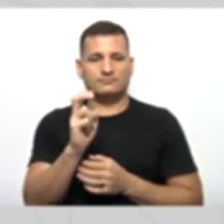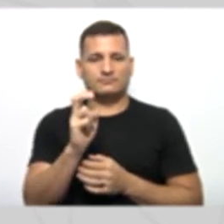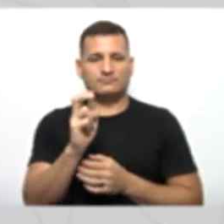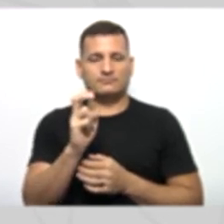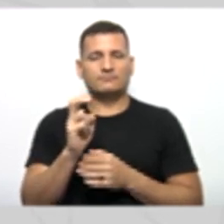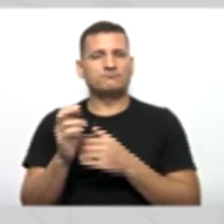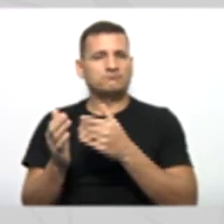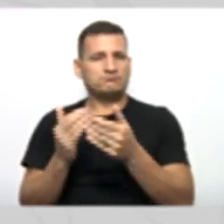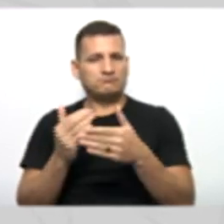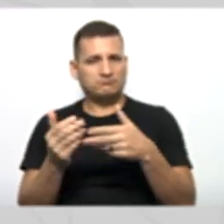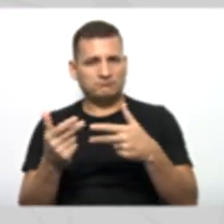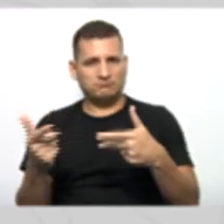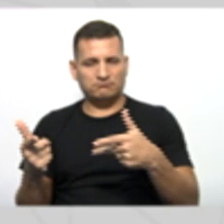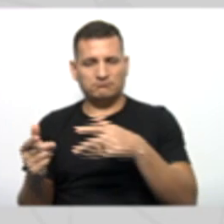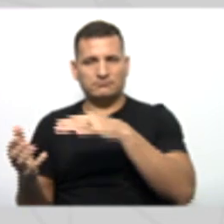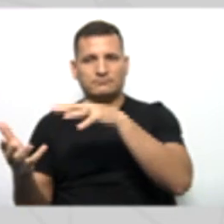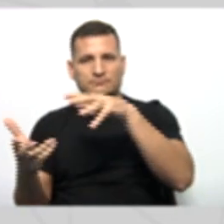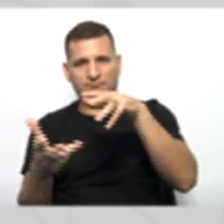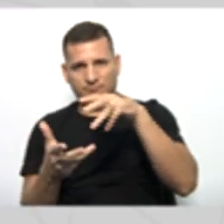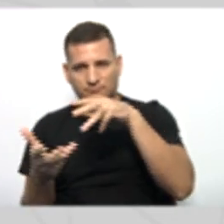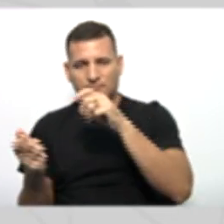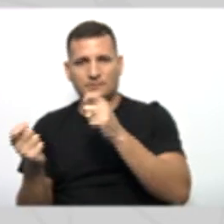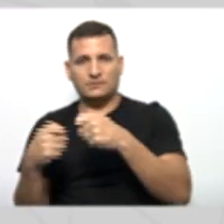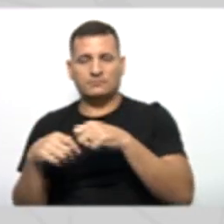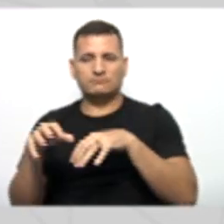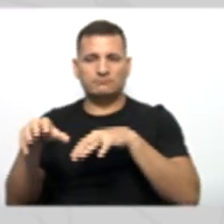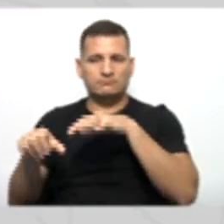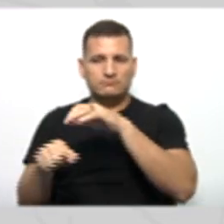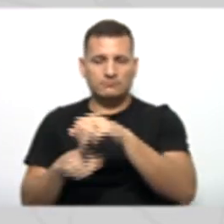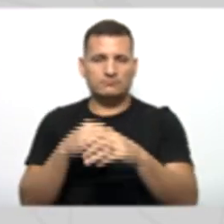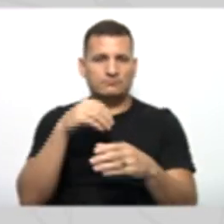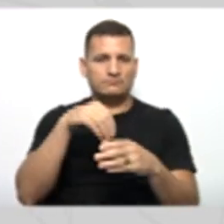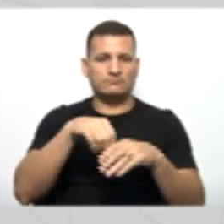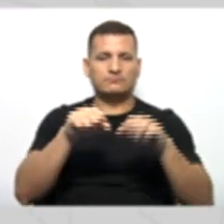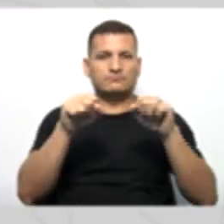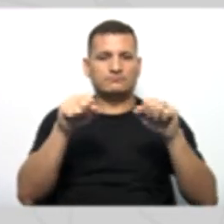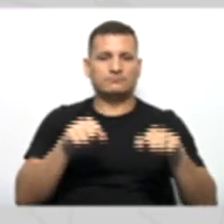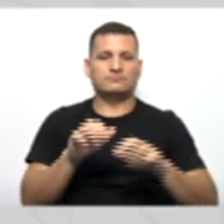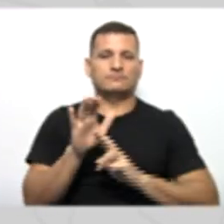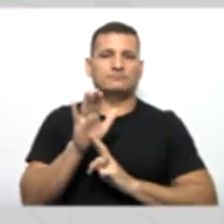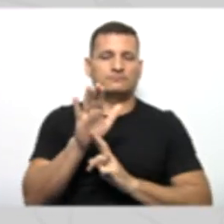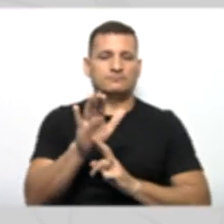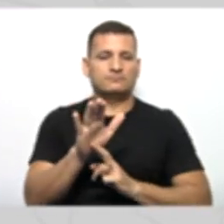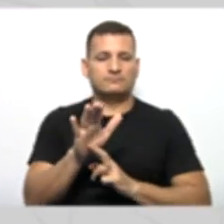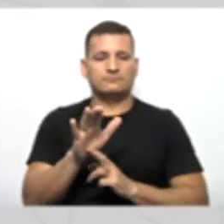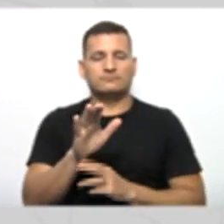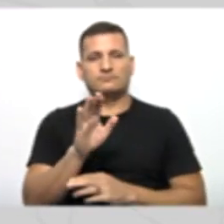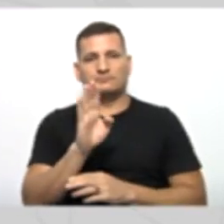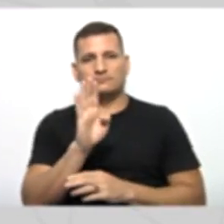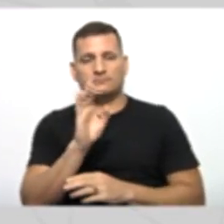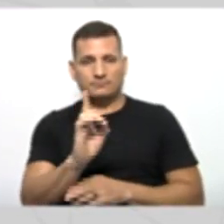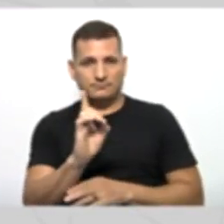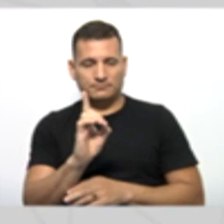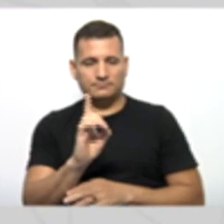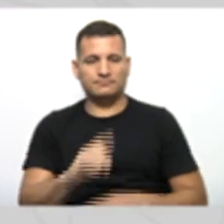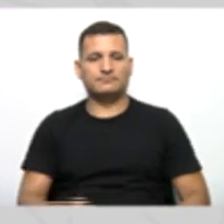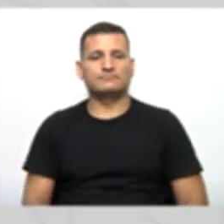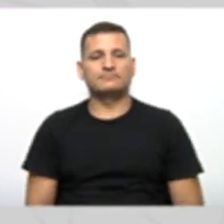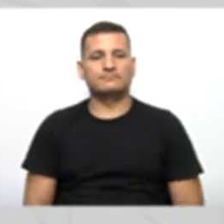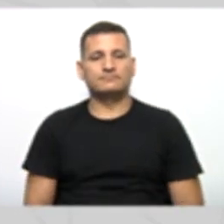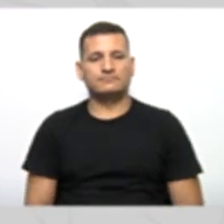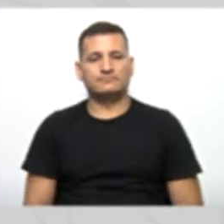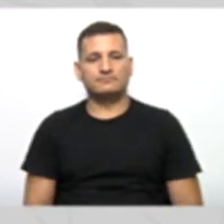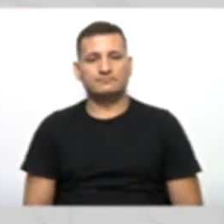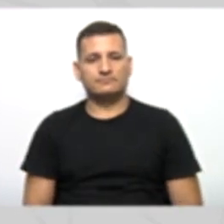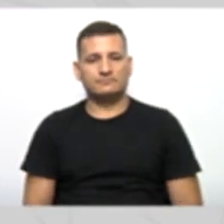mundo real possível de representação em um software. Esta é a resposta correta, o objeto, ok?